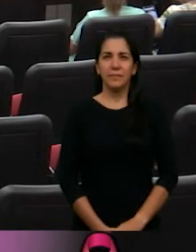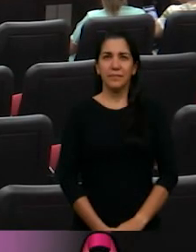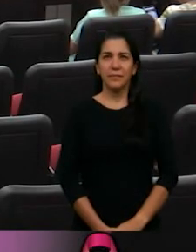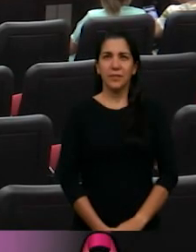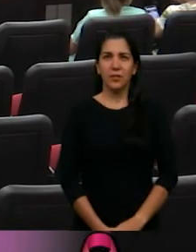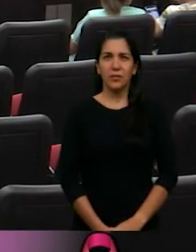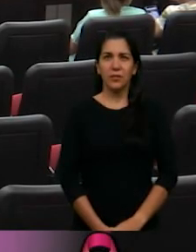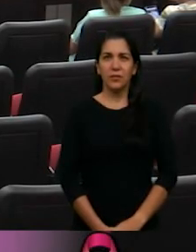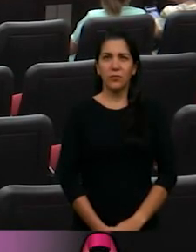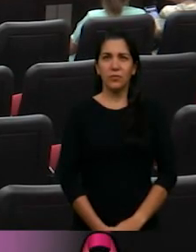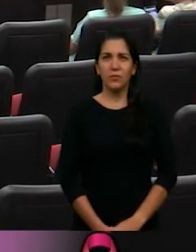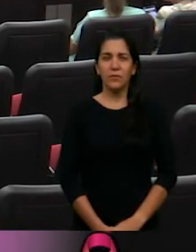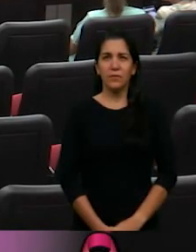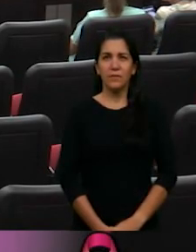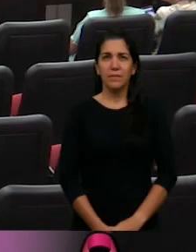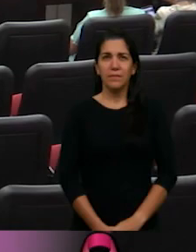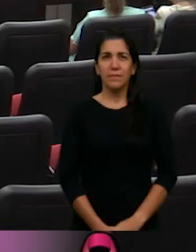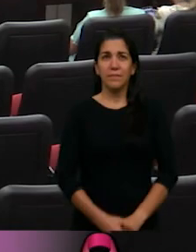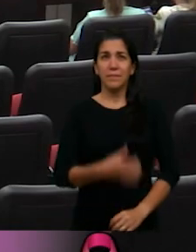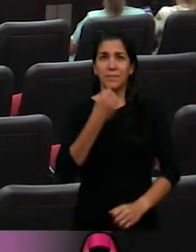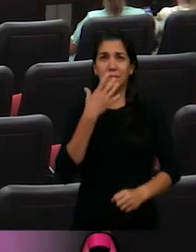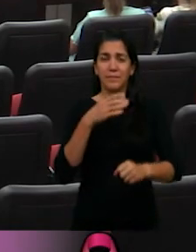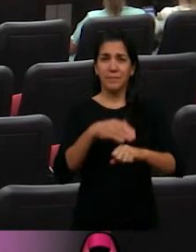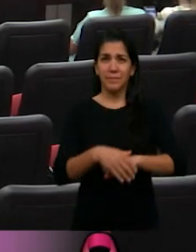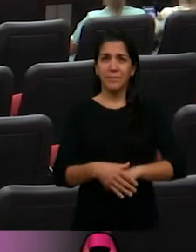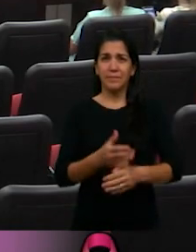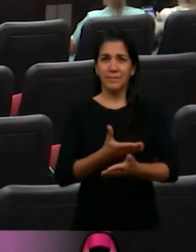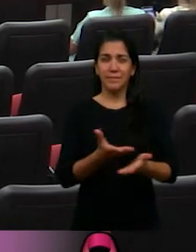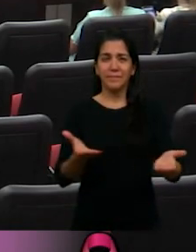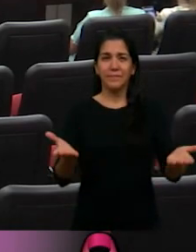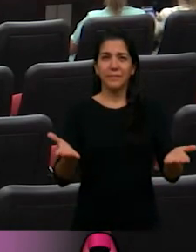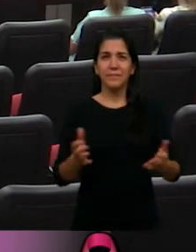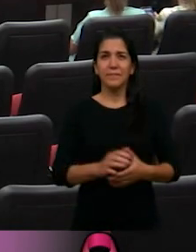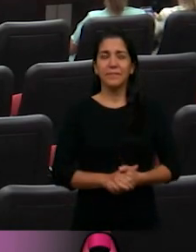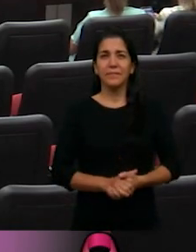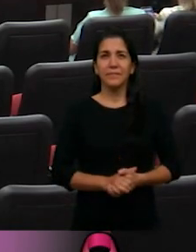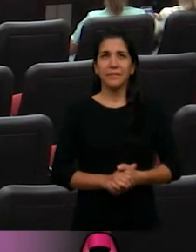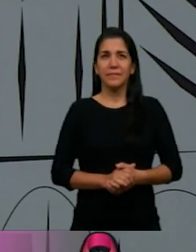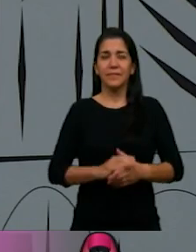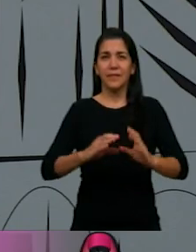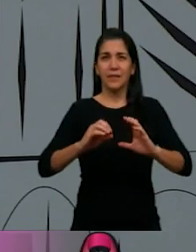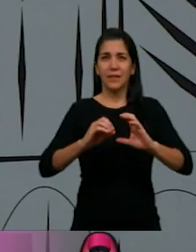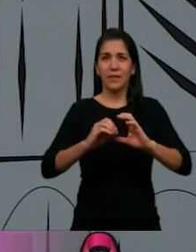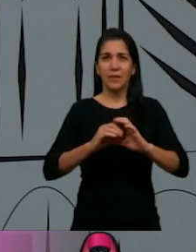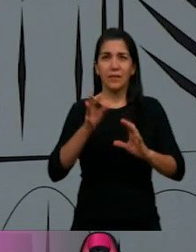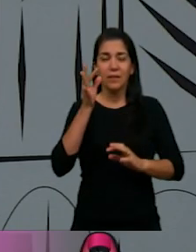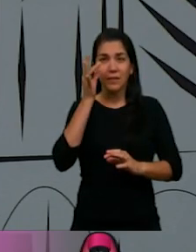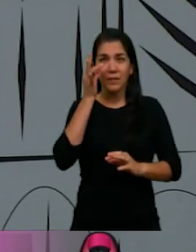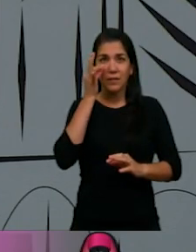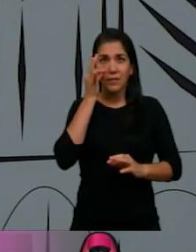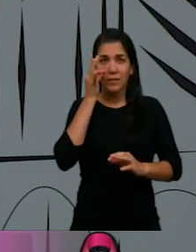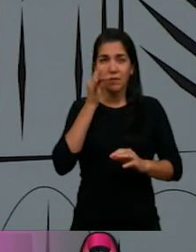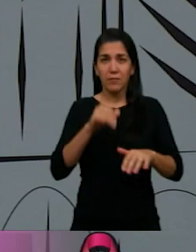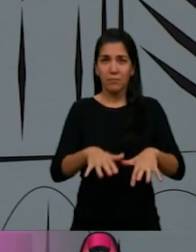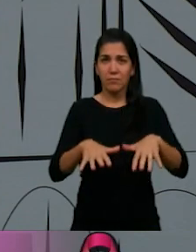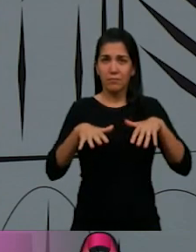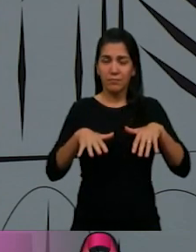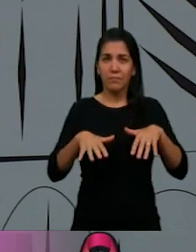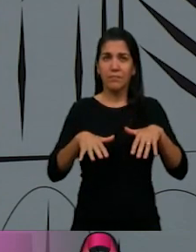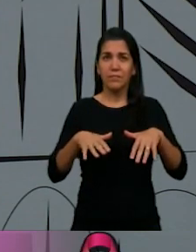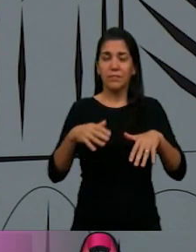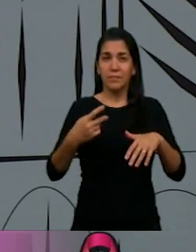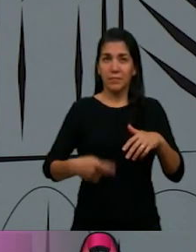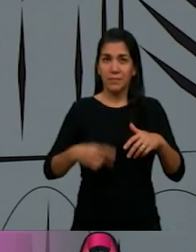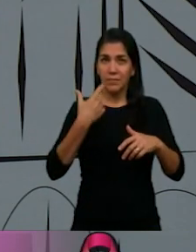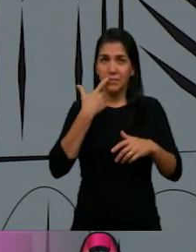18 horas e 59 minutos. Uma boa noite a todos. E a TV Câmara passa a transmitir direto do plenário da Câmara de